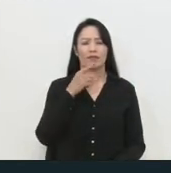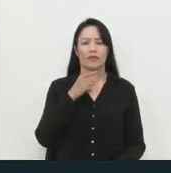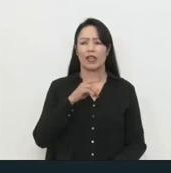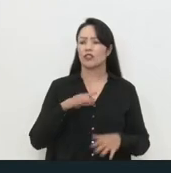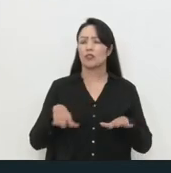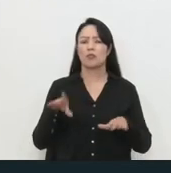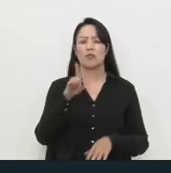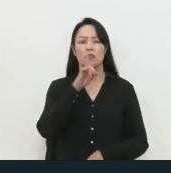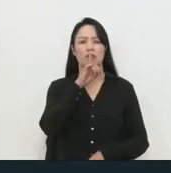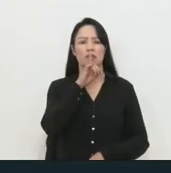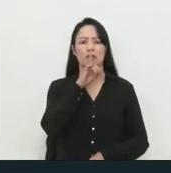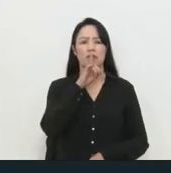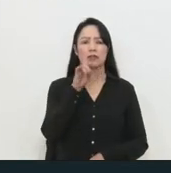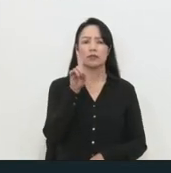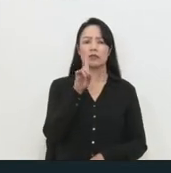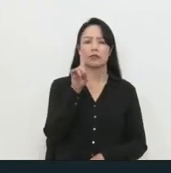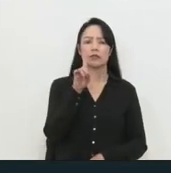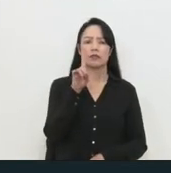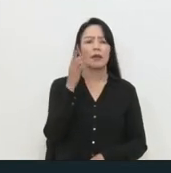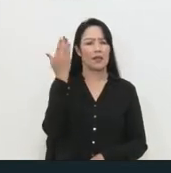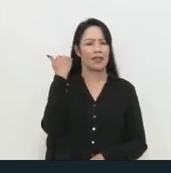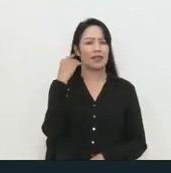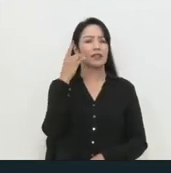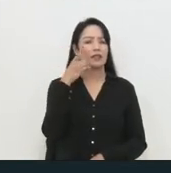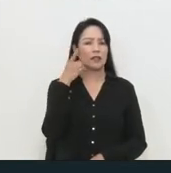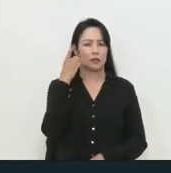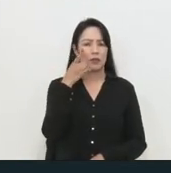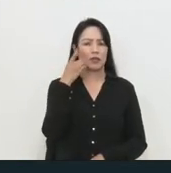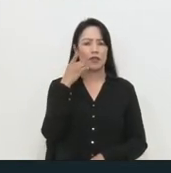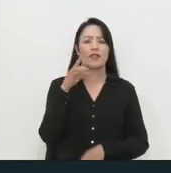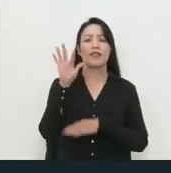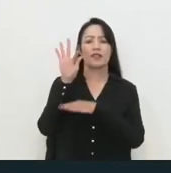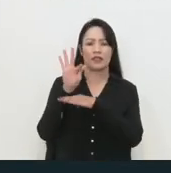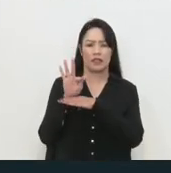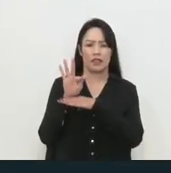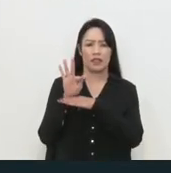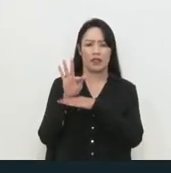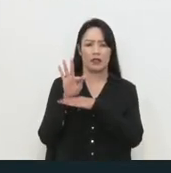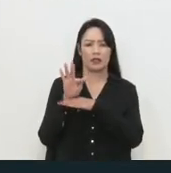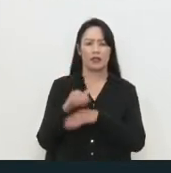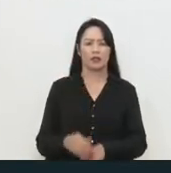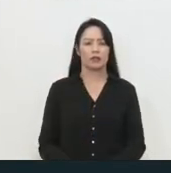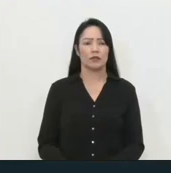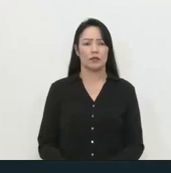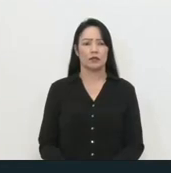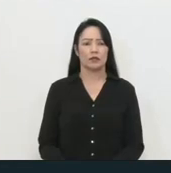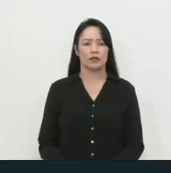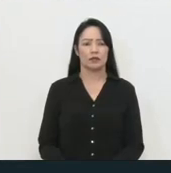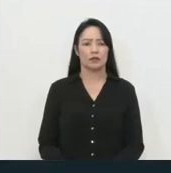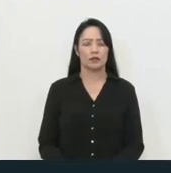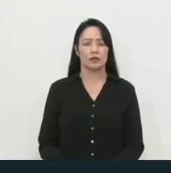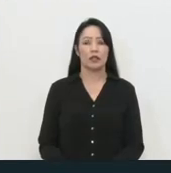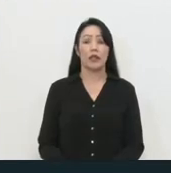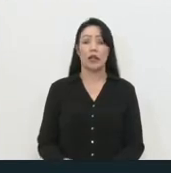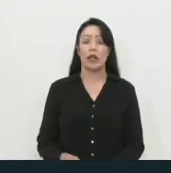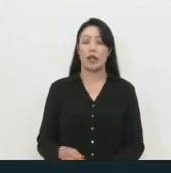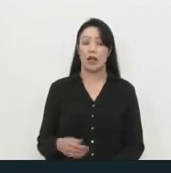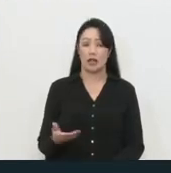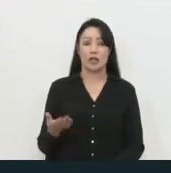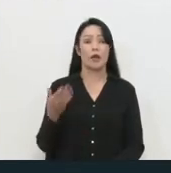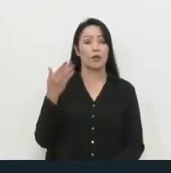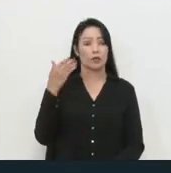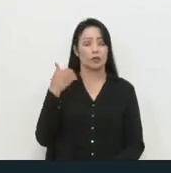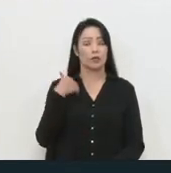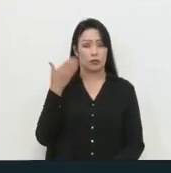eu era deputada Federal com o bolsonaro e o bolsonaro agredia mulheres e nós